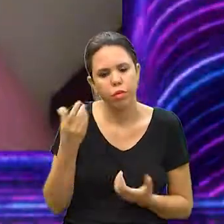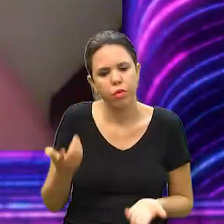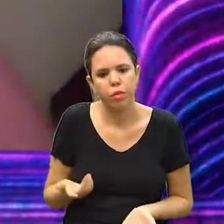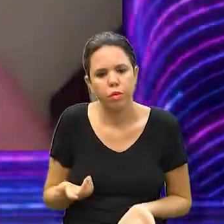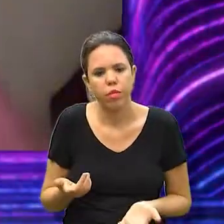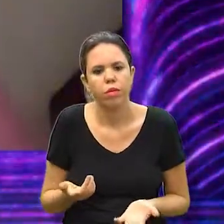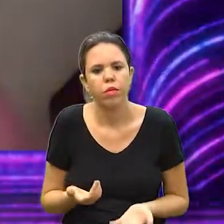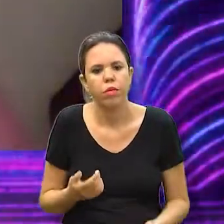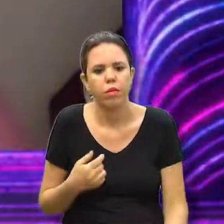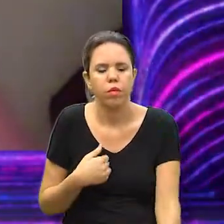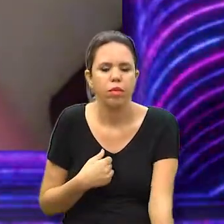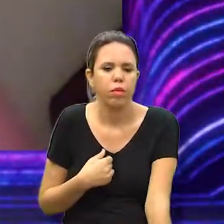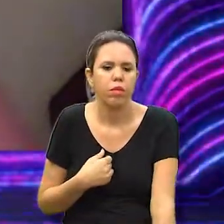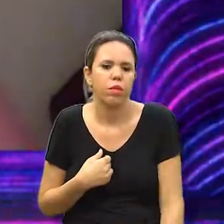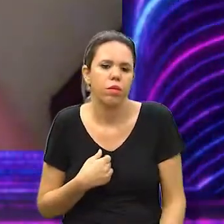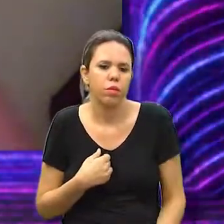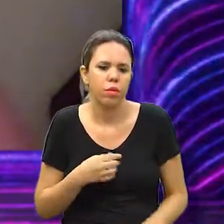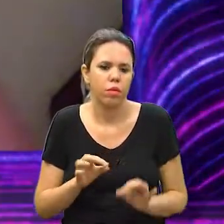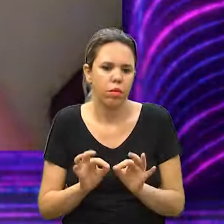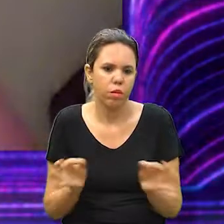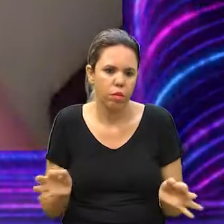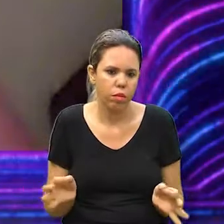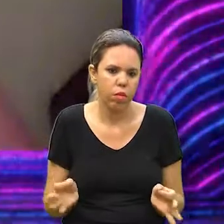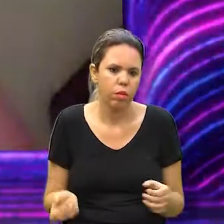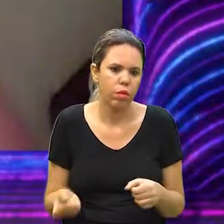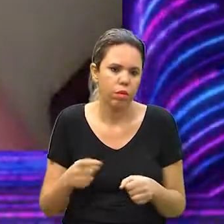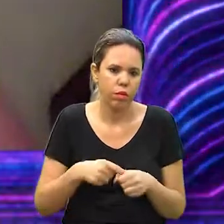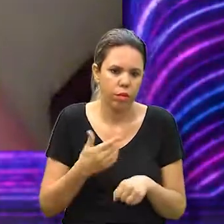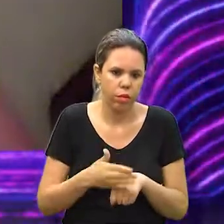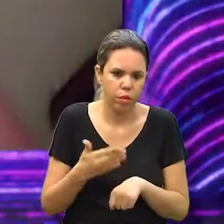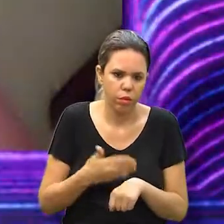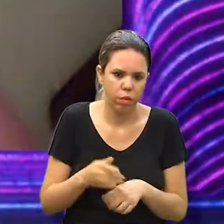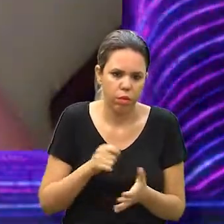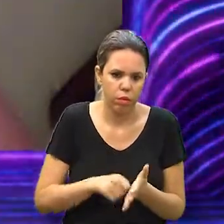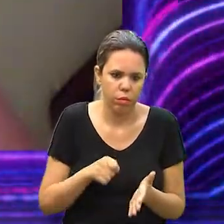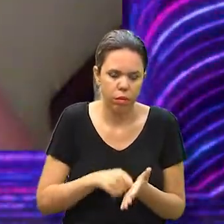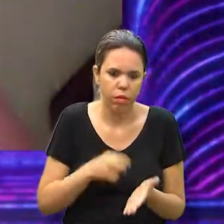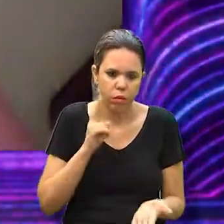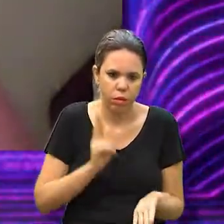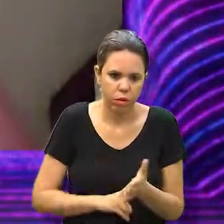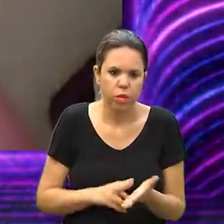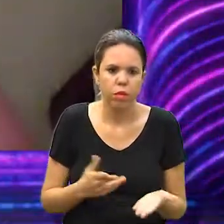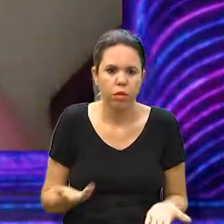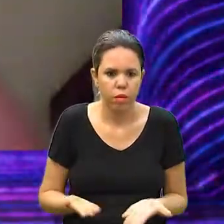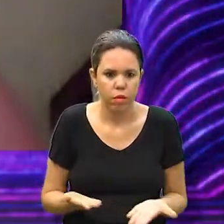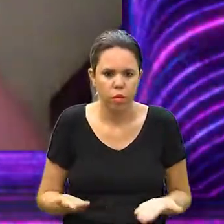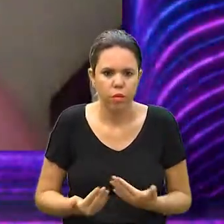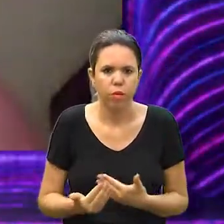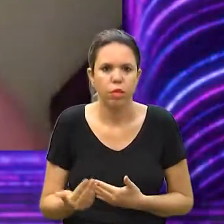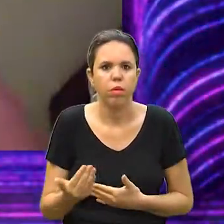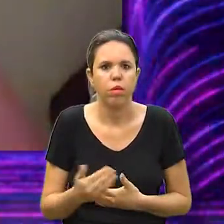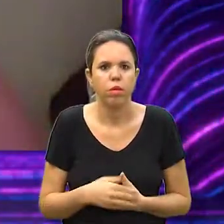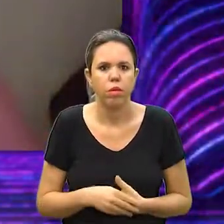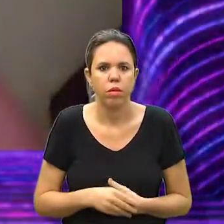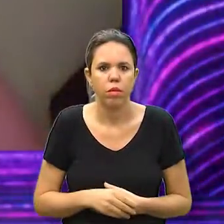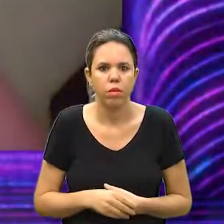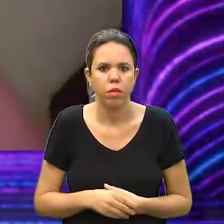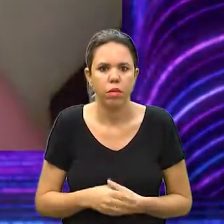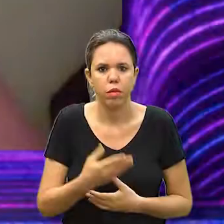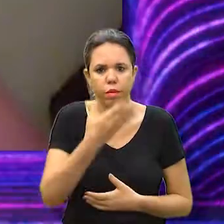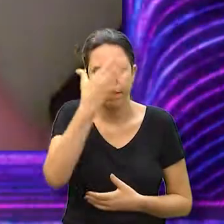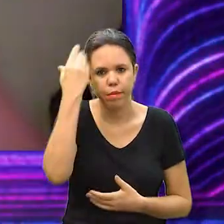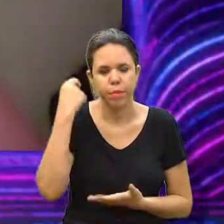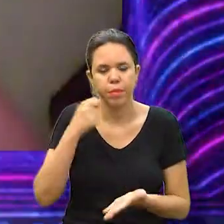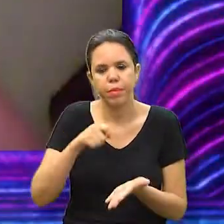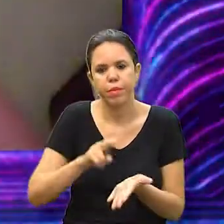E no caso da Mary Shelley, nós simplesmente voltamos à prática de escrever cartas, né? Que hoje em dia está absolutamente